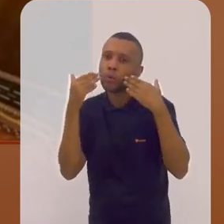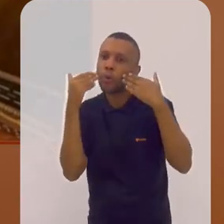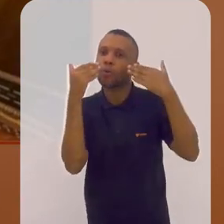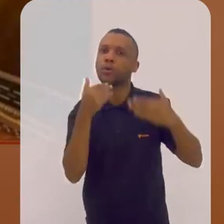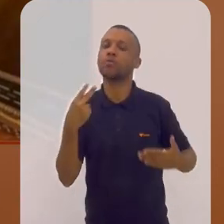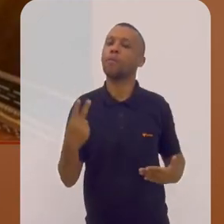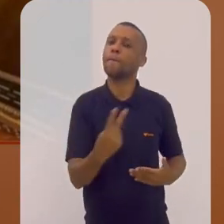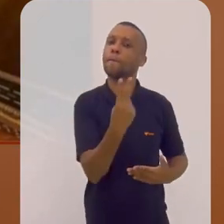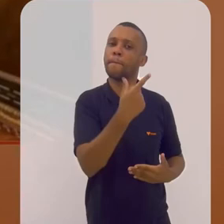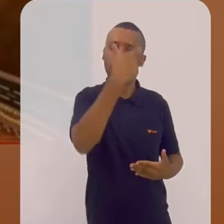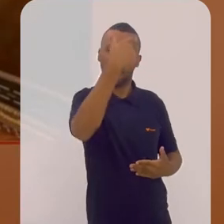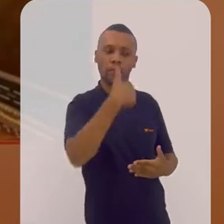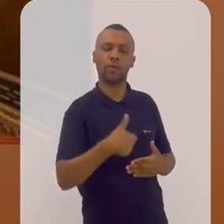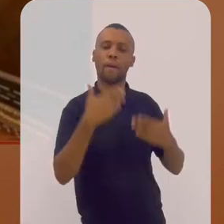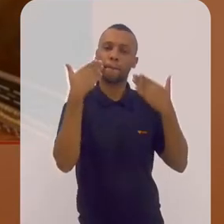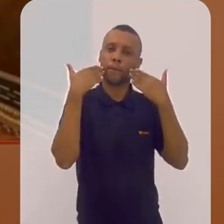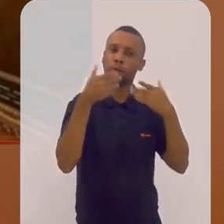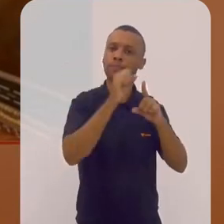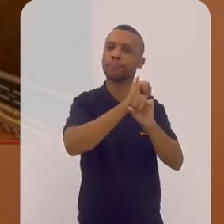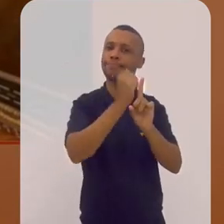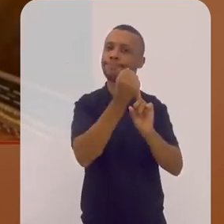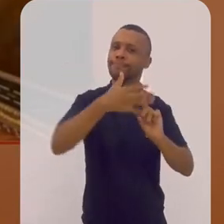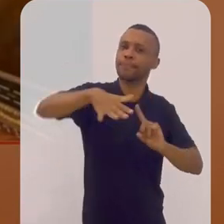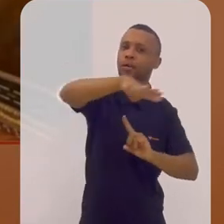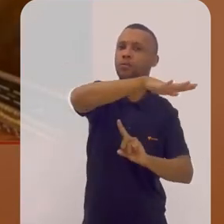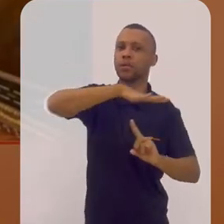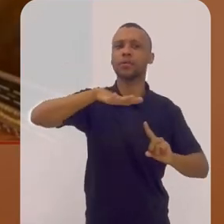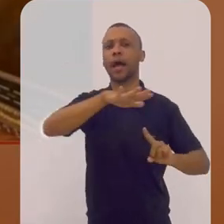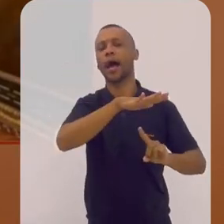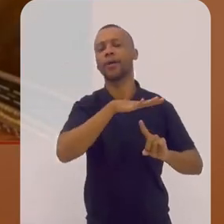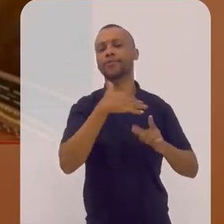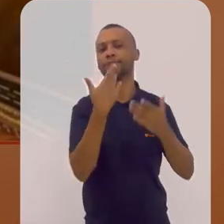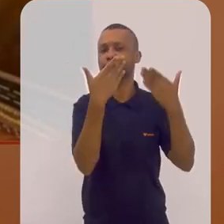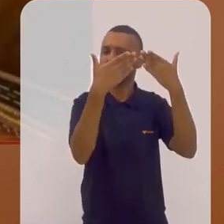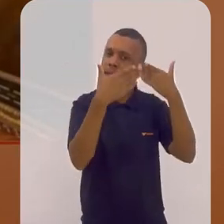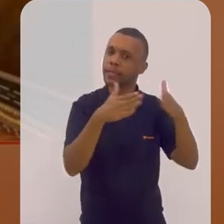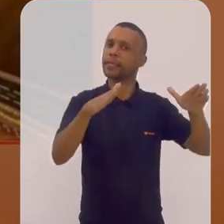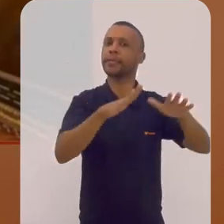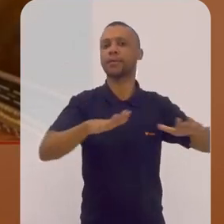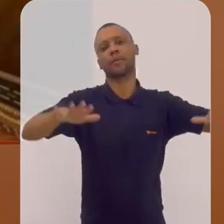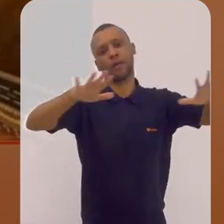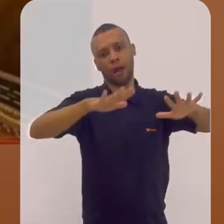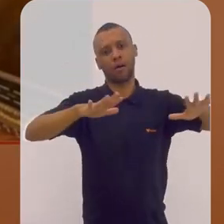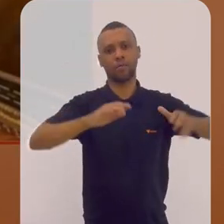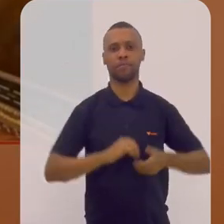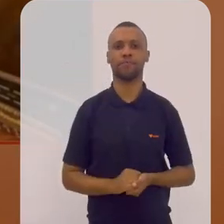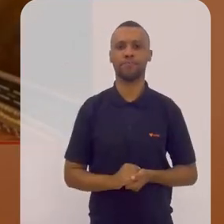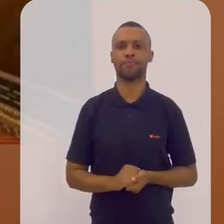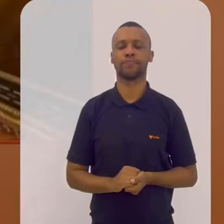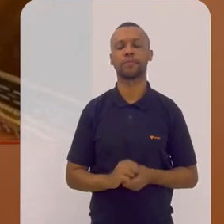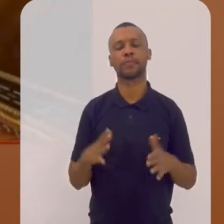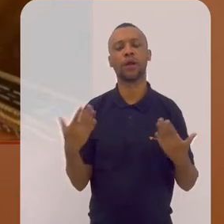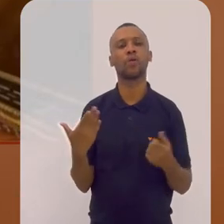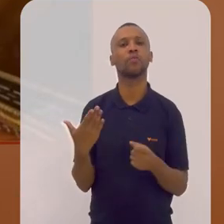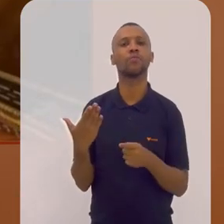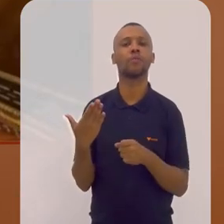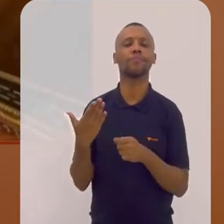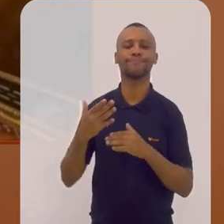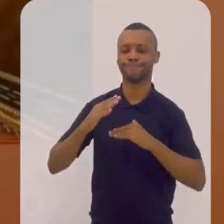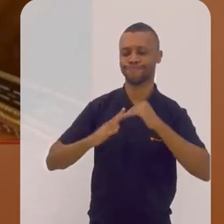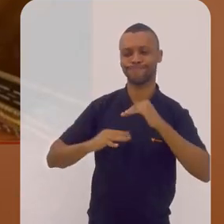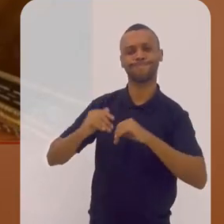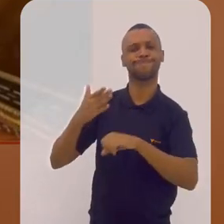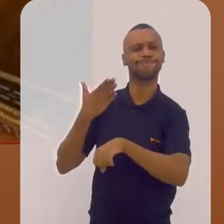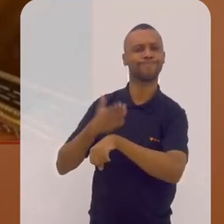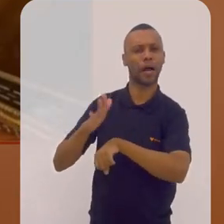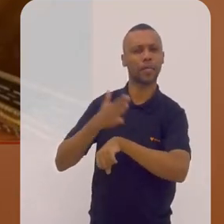estou mostrando meu valor para a sociedade de uma forma mais ampla, né? Como